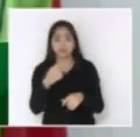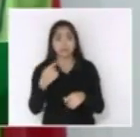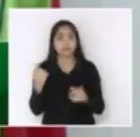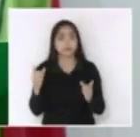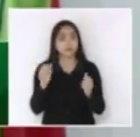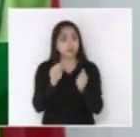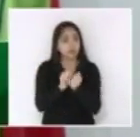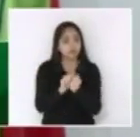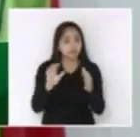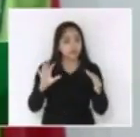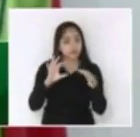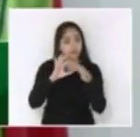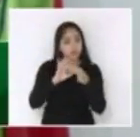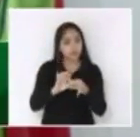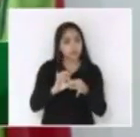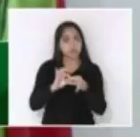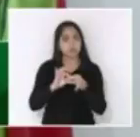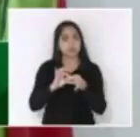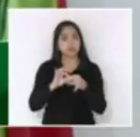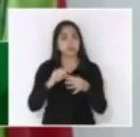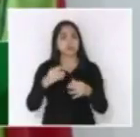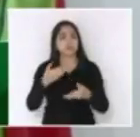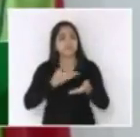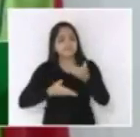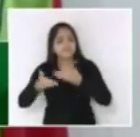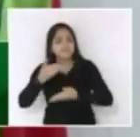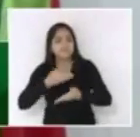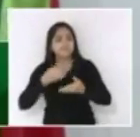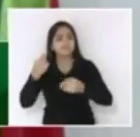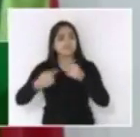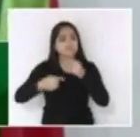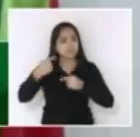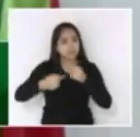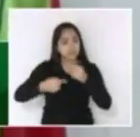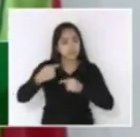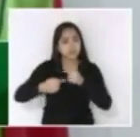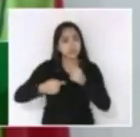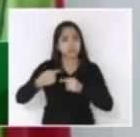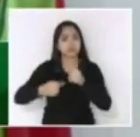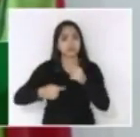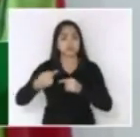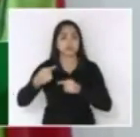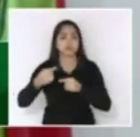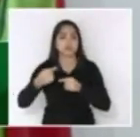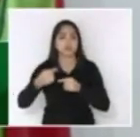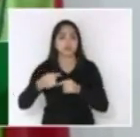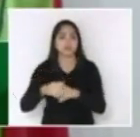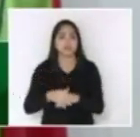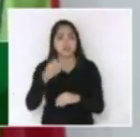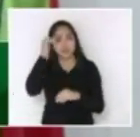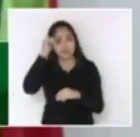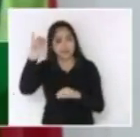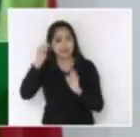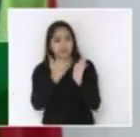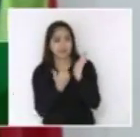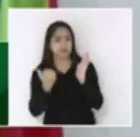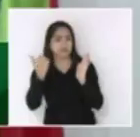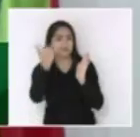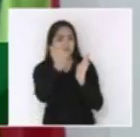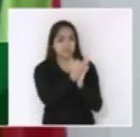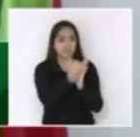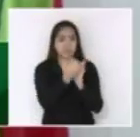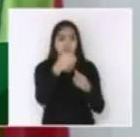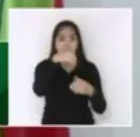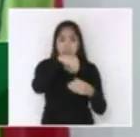as forças progressistas para conter tanto a crise quanto o sentimento do fanatismo e do fundamentalismo dentro